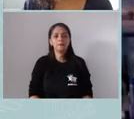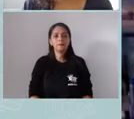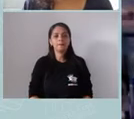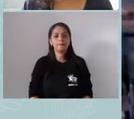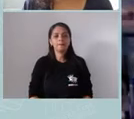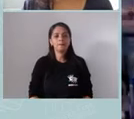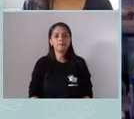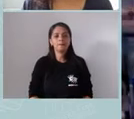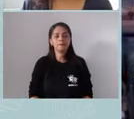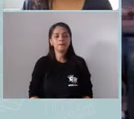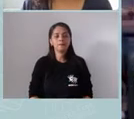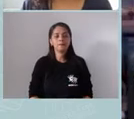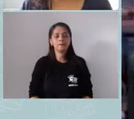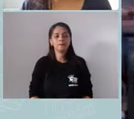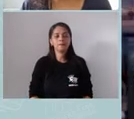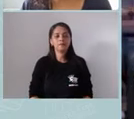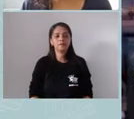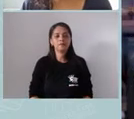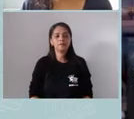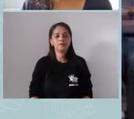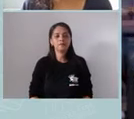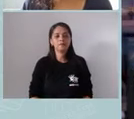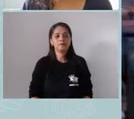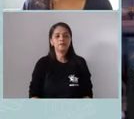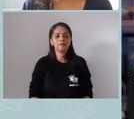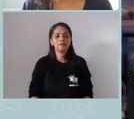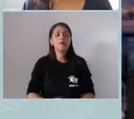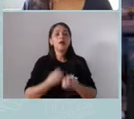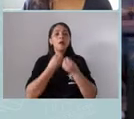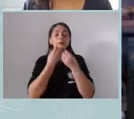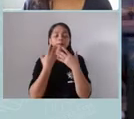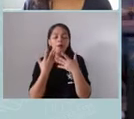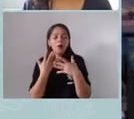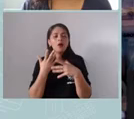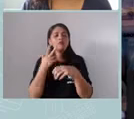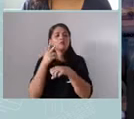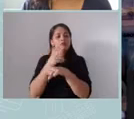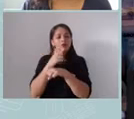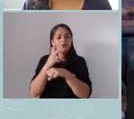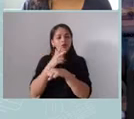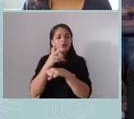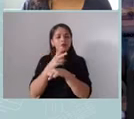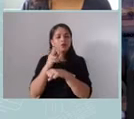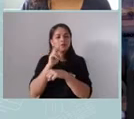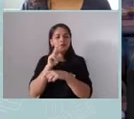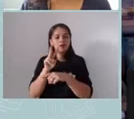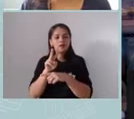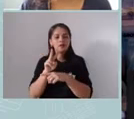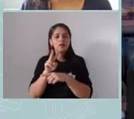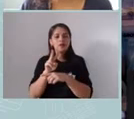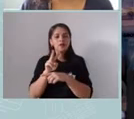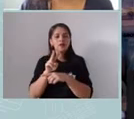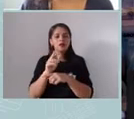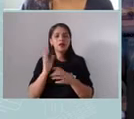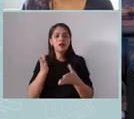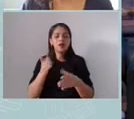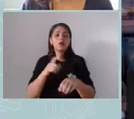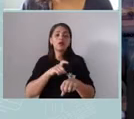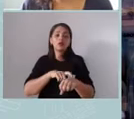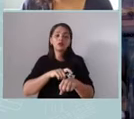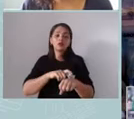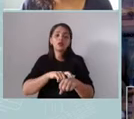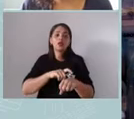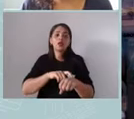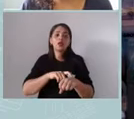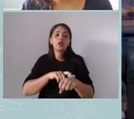Bom, eu coloquei um vídeo aqui pra gente assistir, mas eu vou fazer o seguinte, eu vou passar por conta do nosso tempo, e aí eu vou